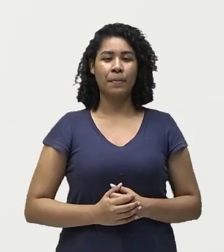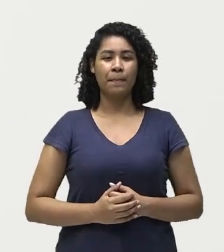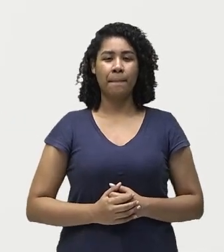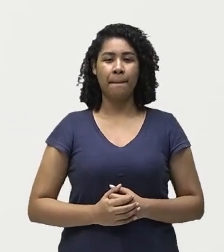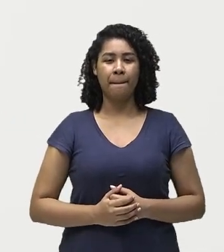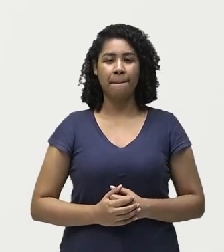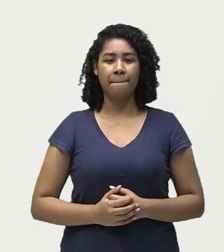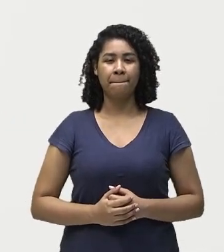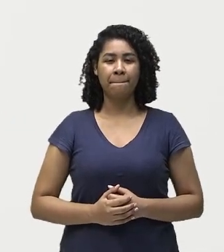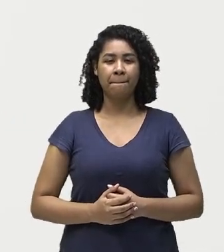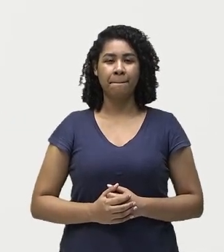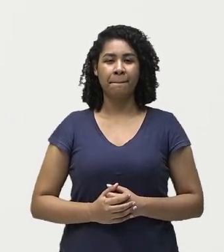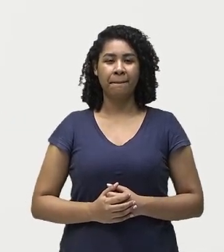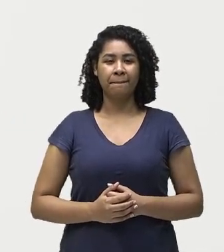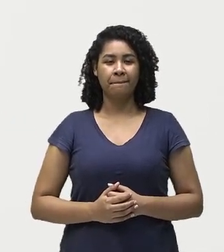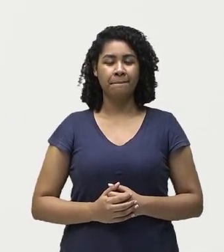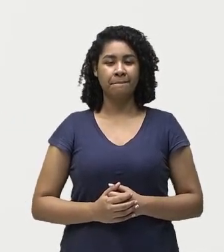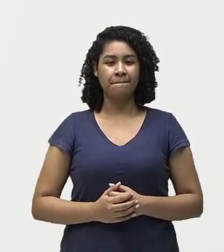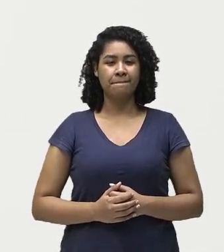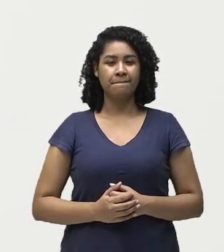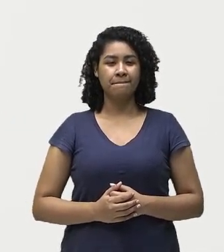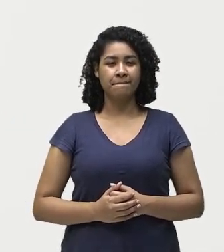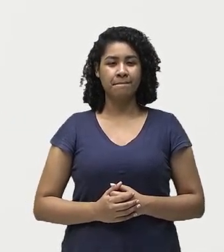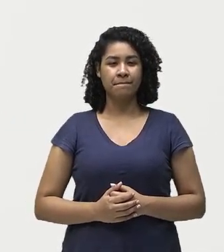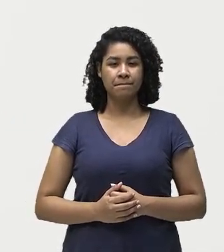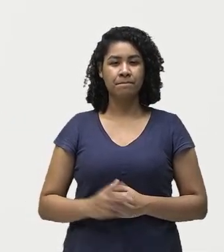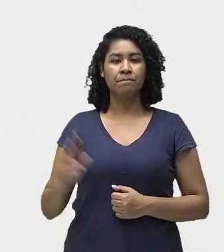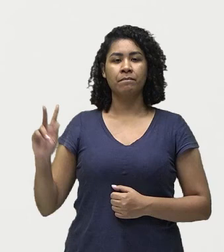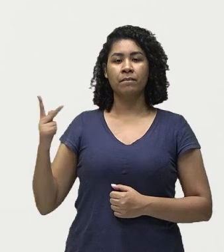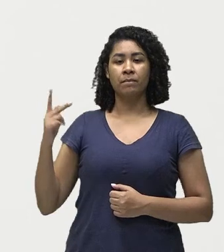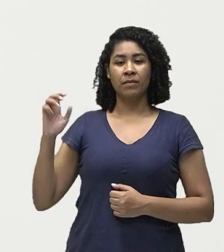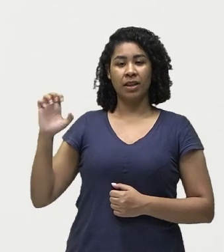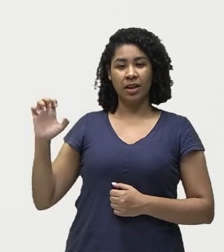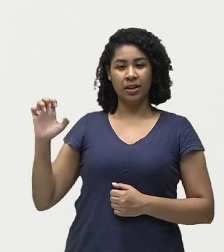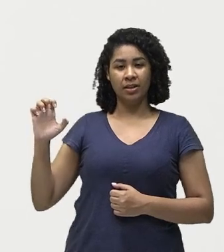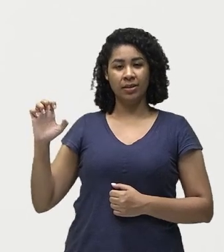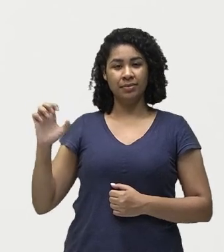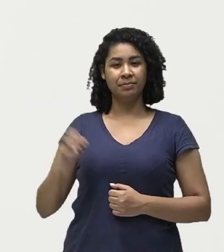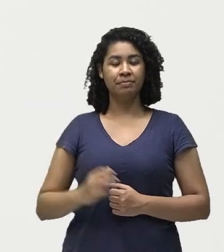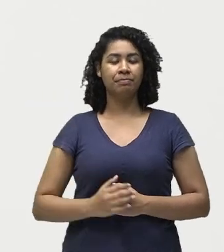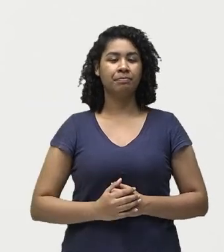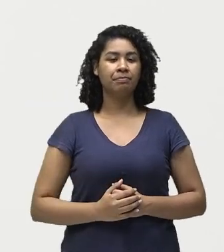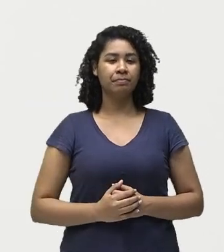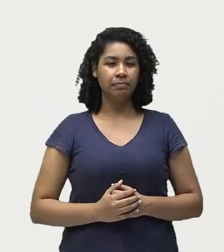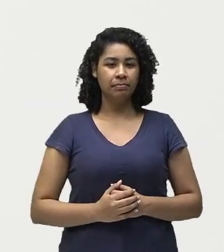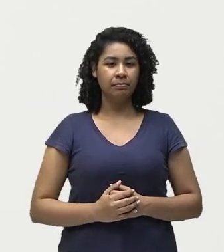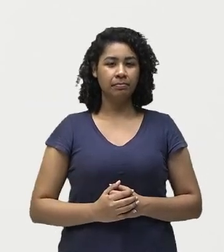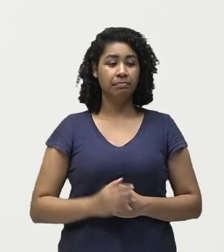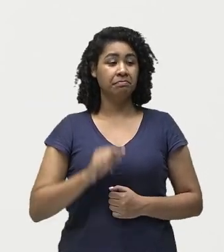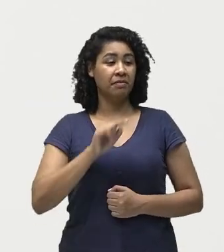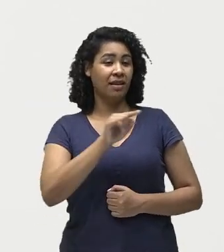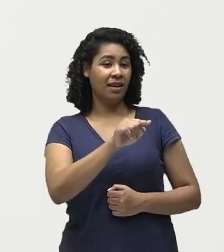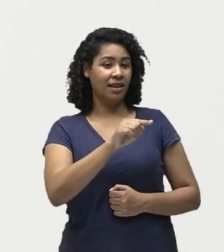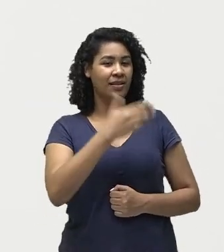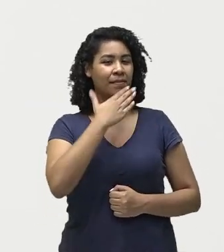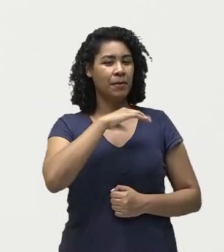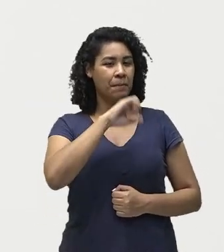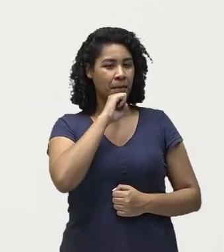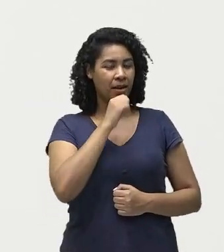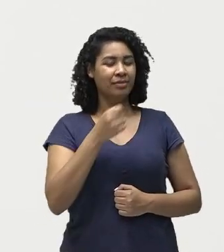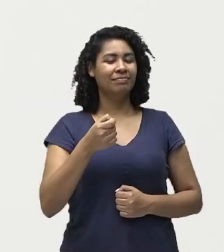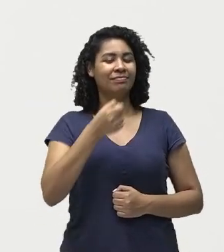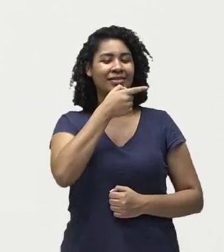né? O is. Então, olha só. He is funny. He is funny. Ele é engraçado. He is